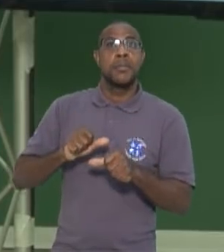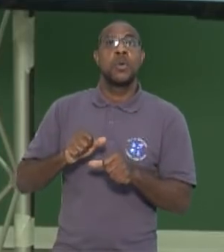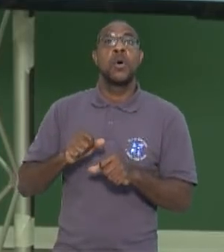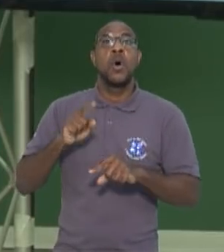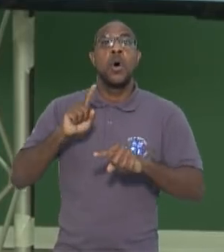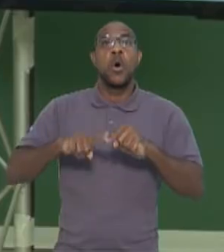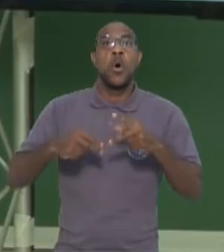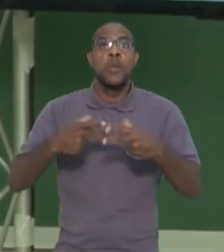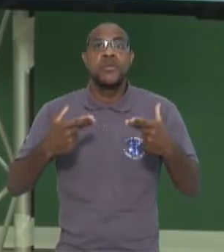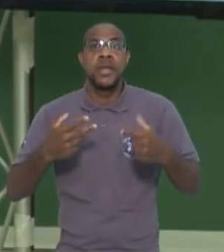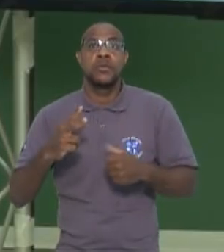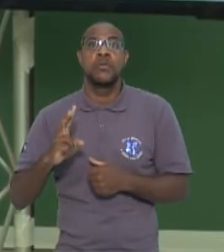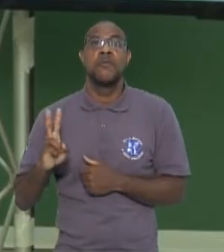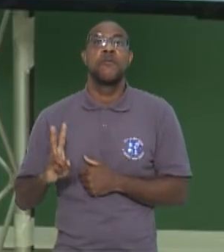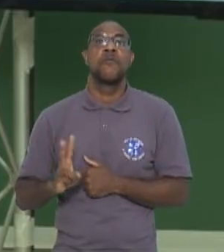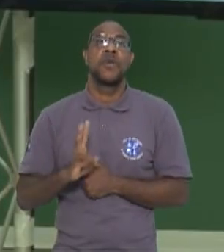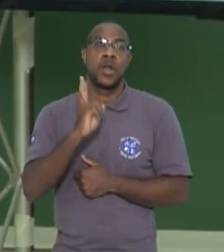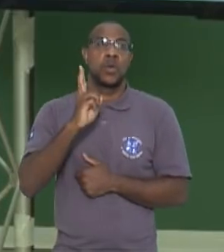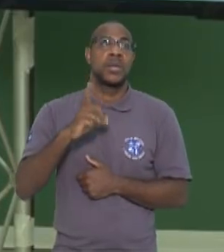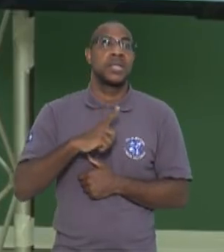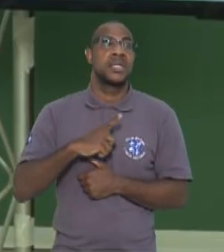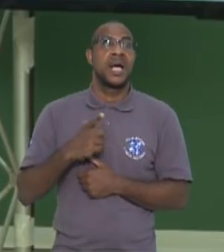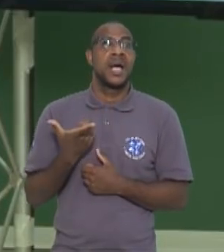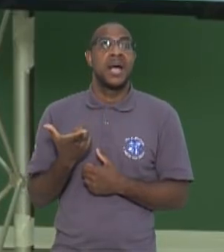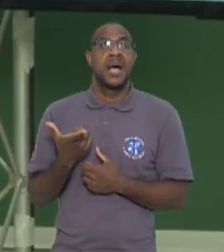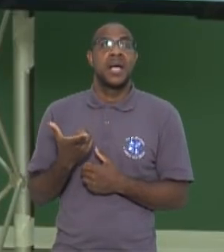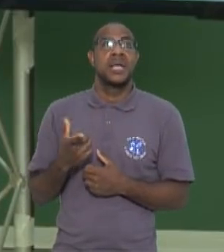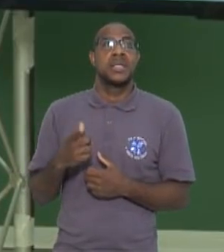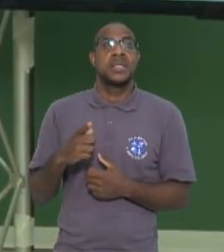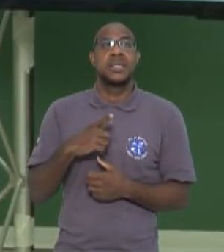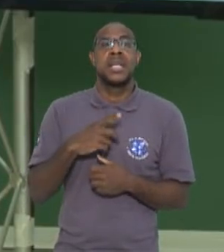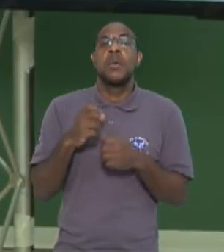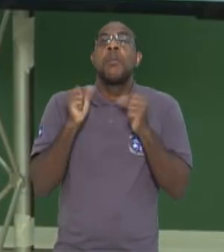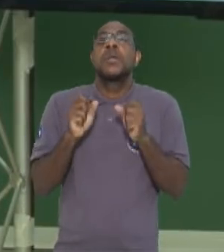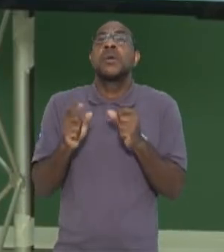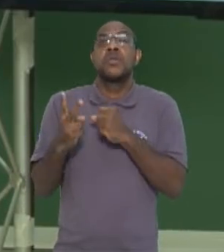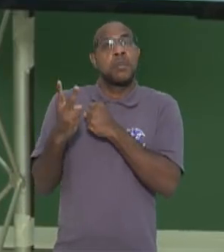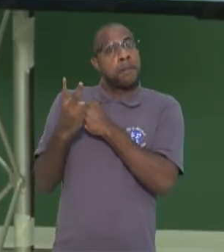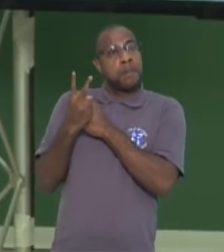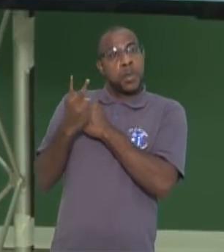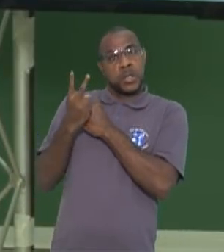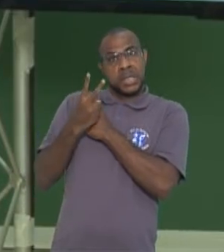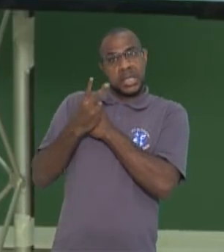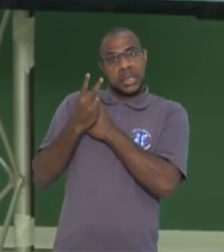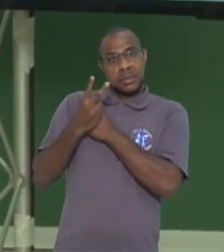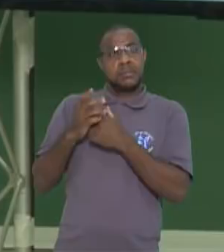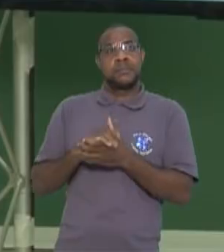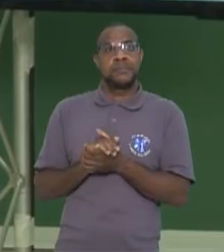e também se dá esse poder, se atribui esse poder de proteção a eles.